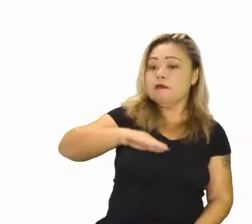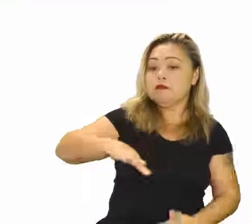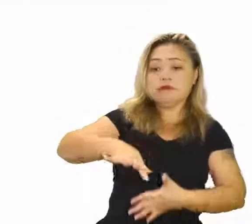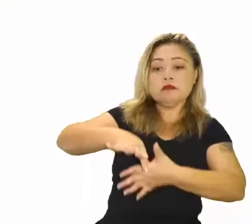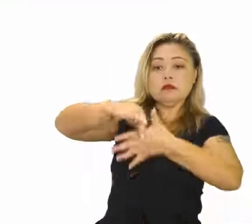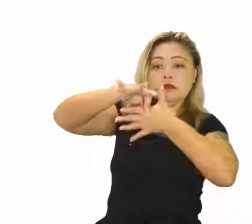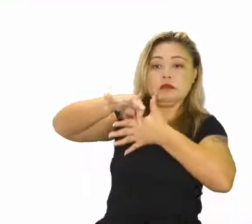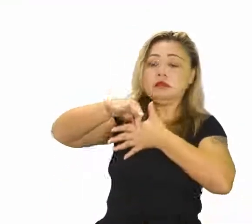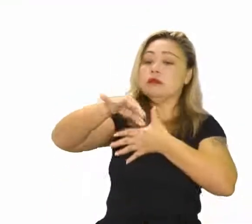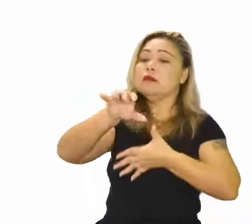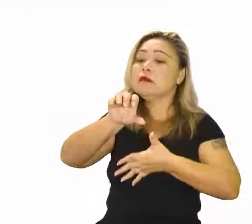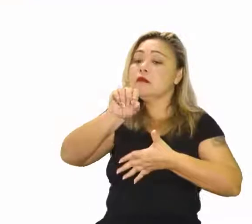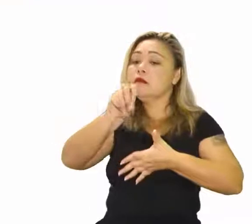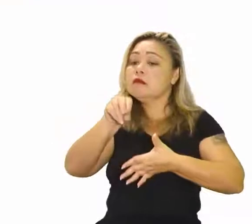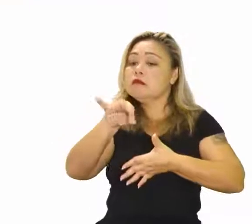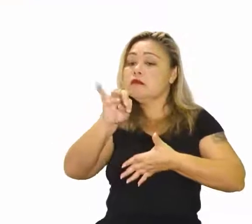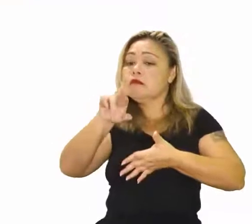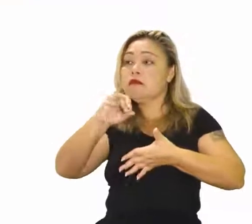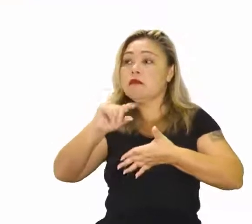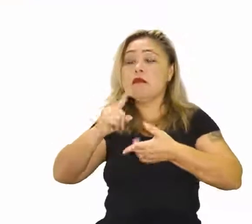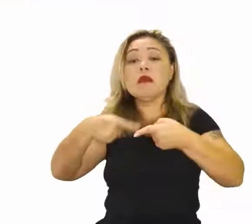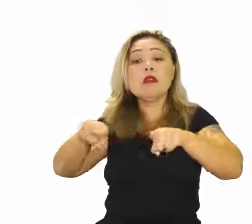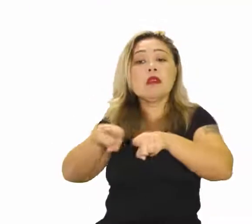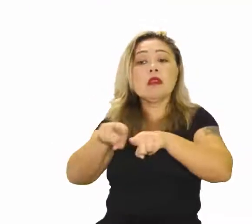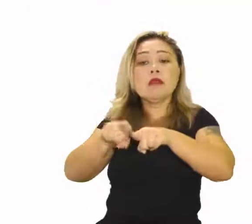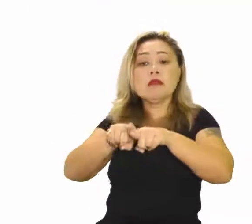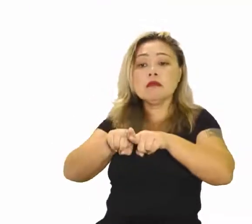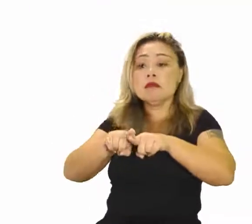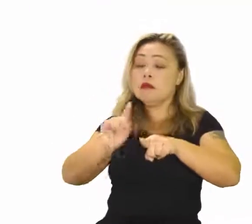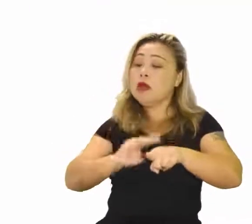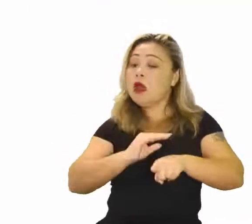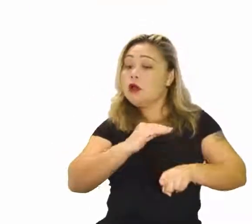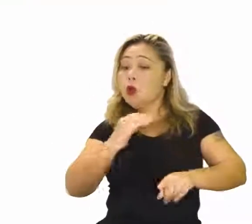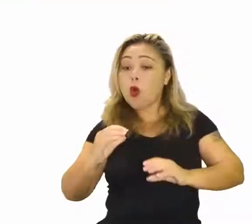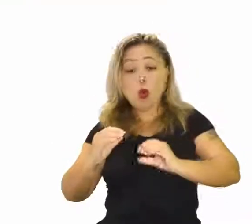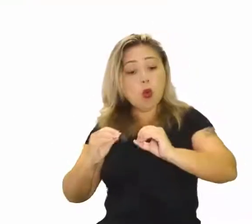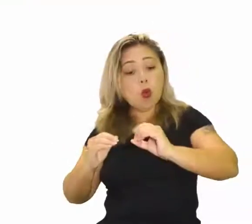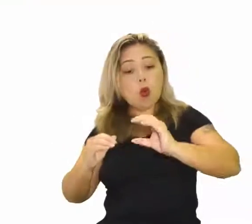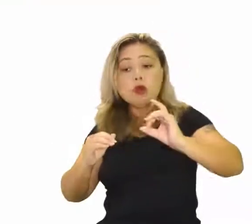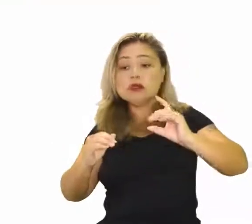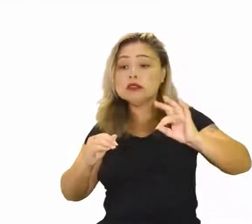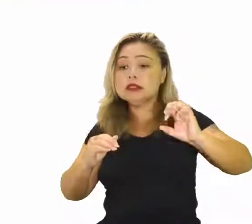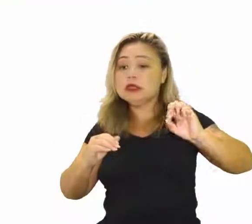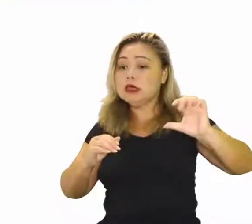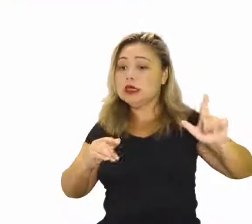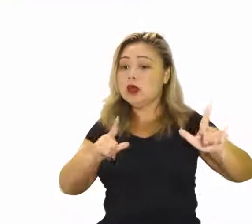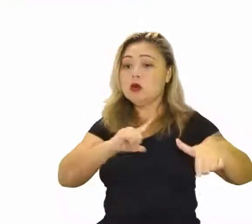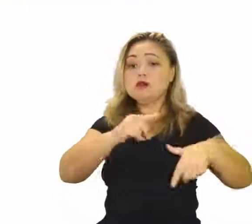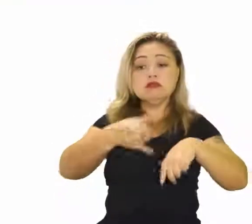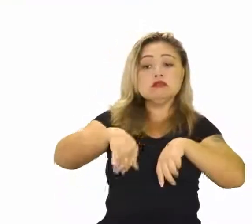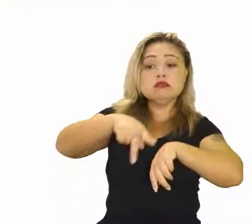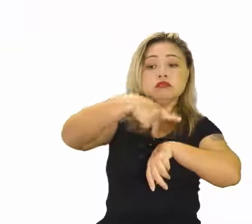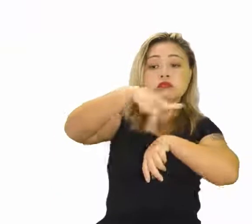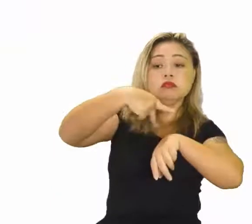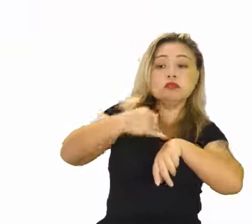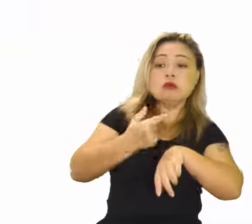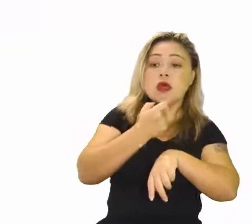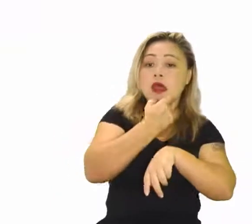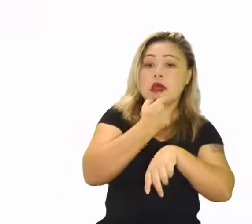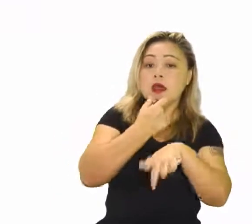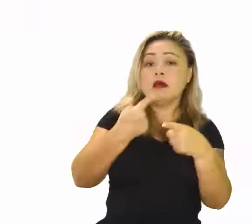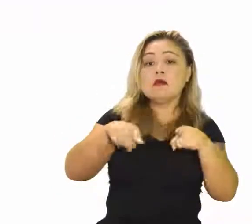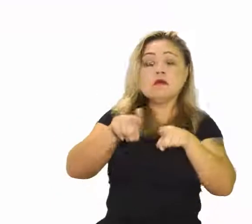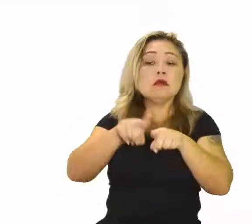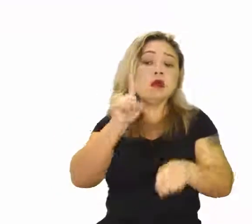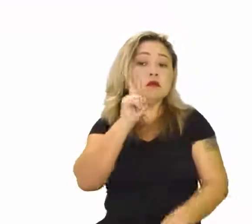liderado pelos soviéticos, como também no fronte ocidental, onde tinham os ingleses, os